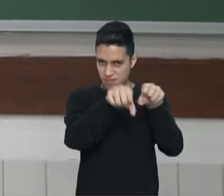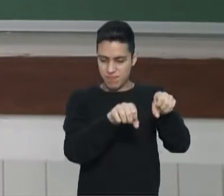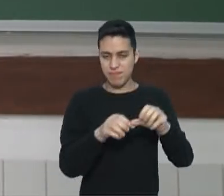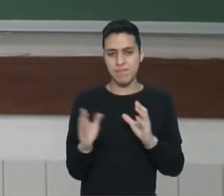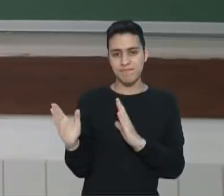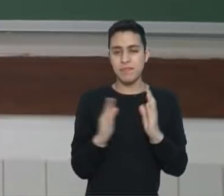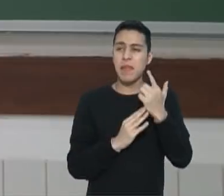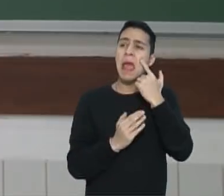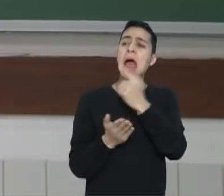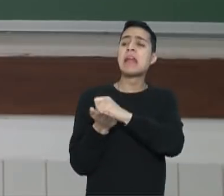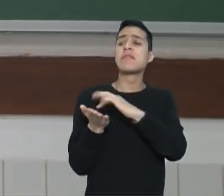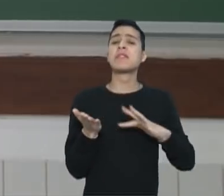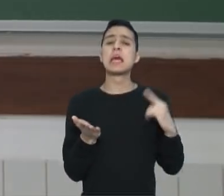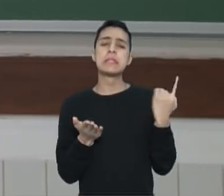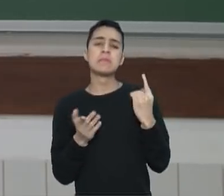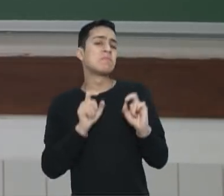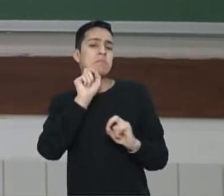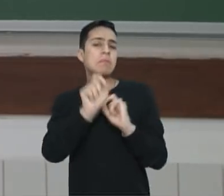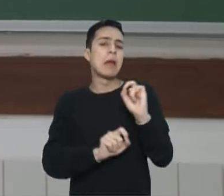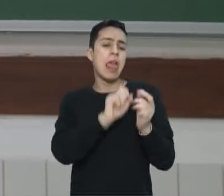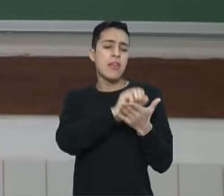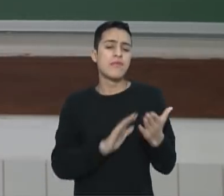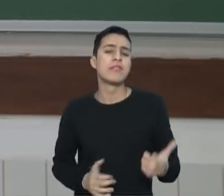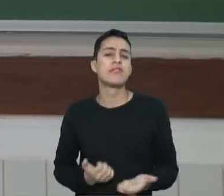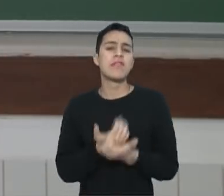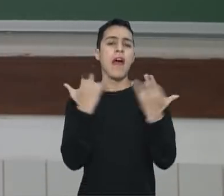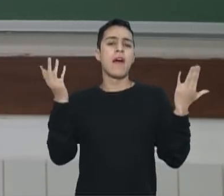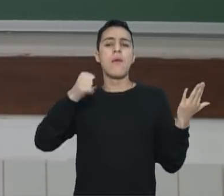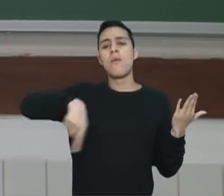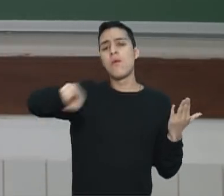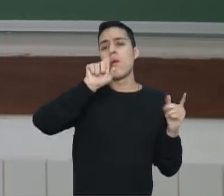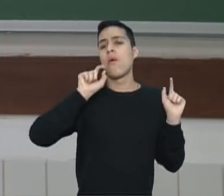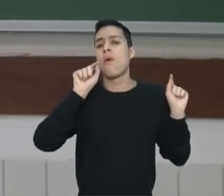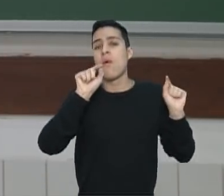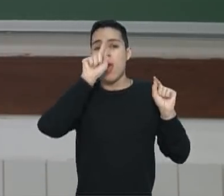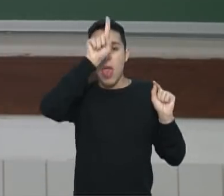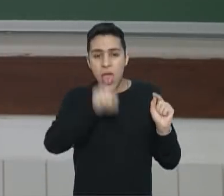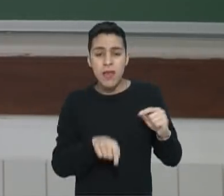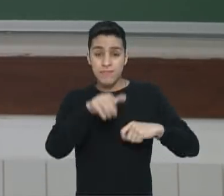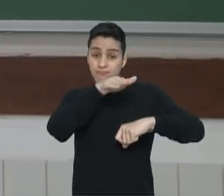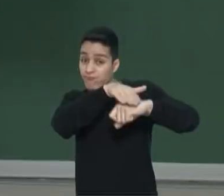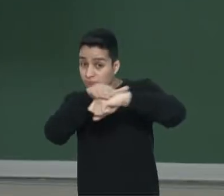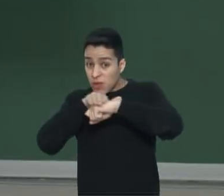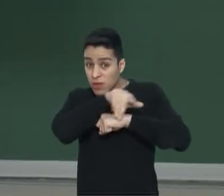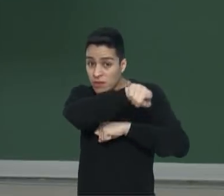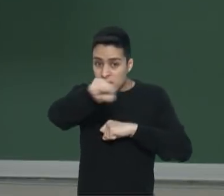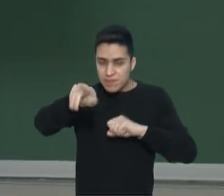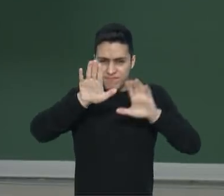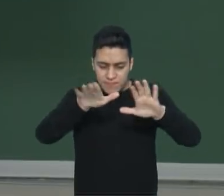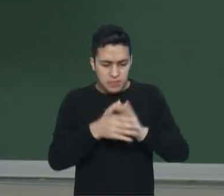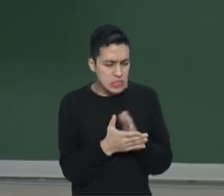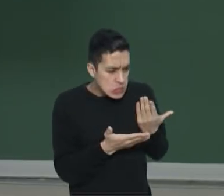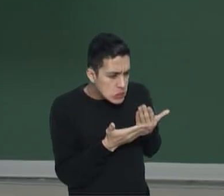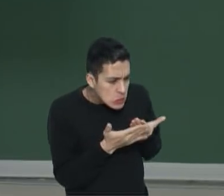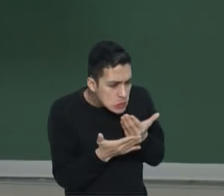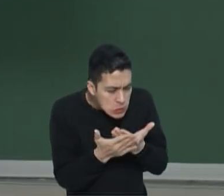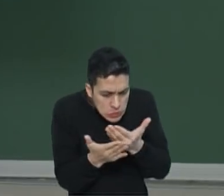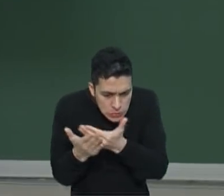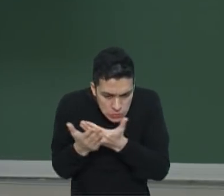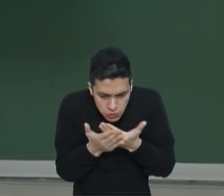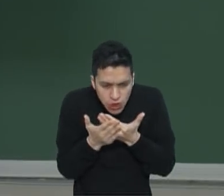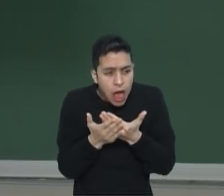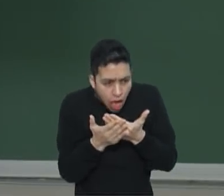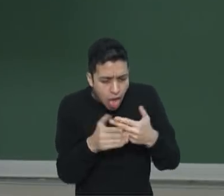e o que consiste essa atividade para você, aluno, aluna? Você vai, em cima do que a gente viu até o momento, responder as